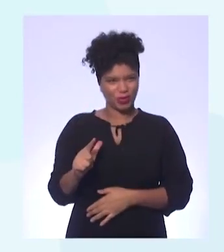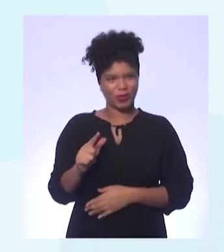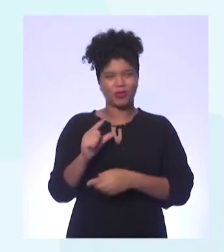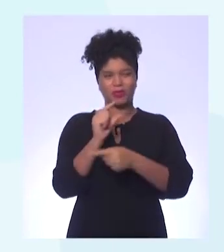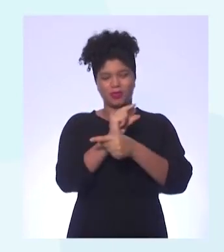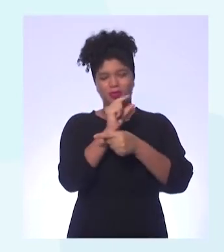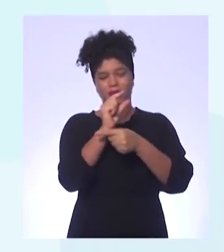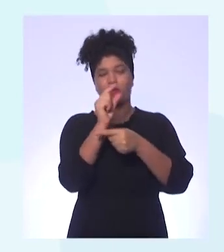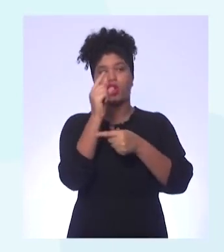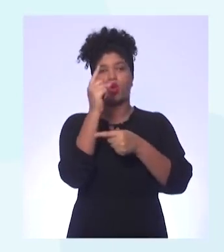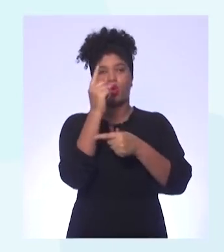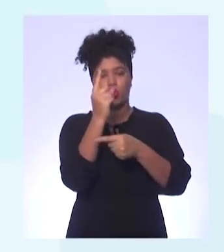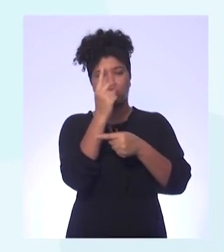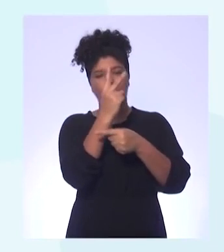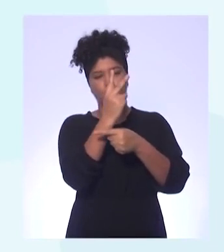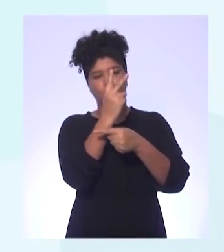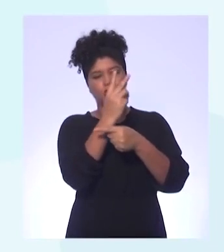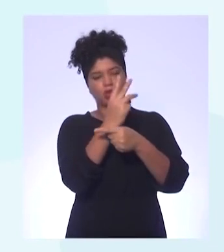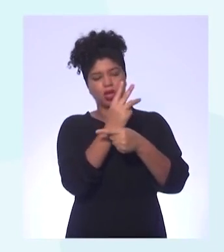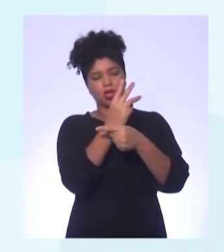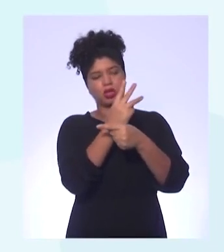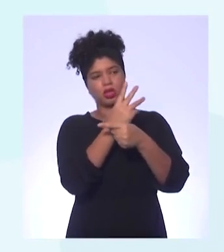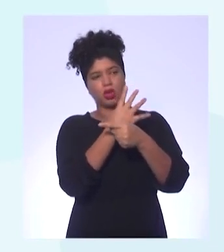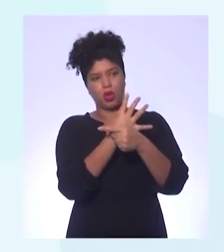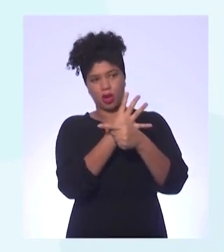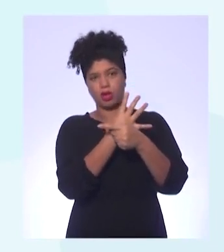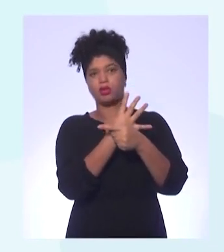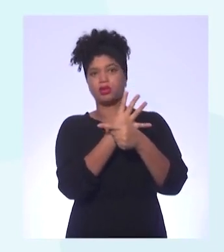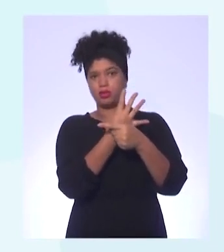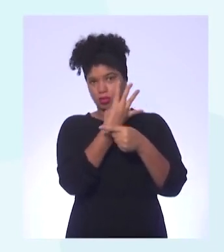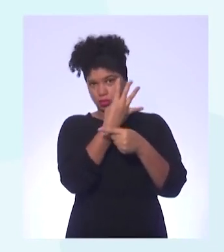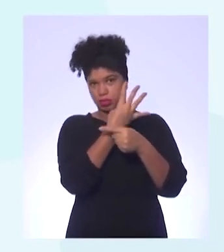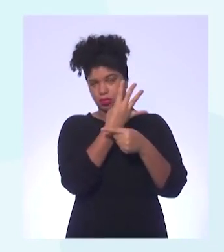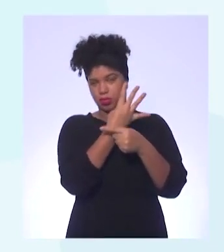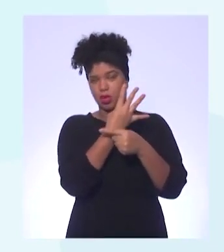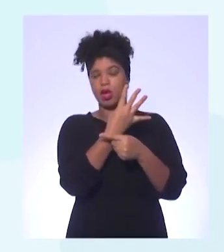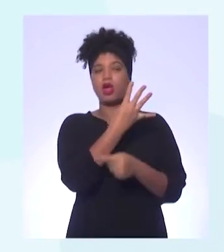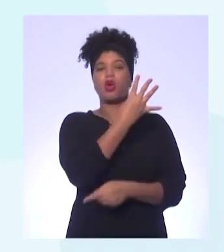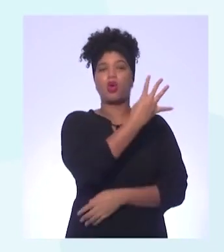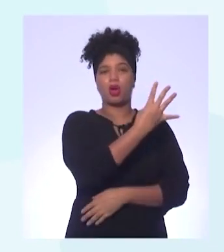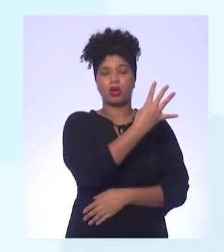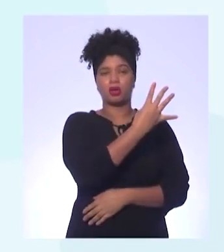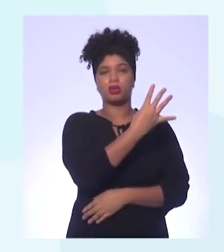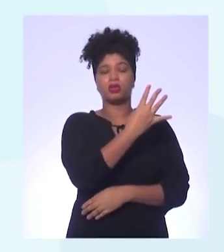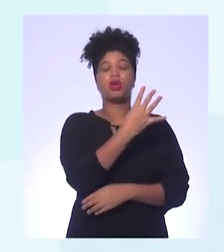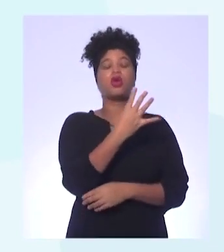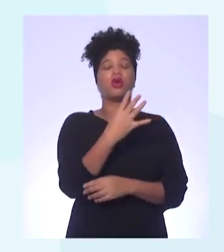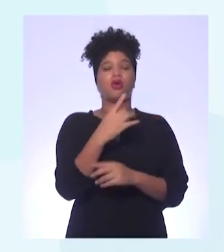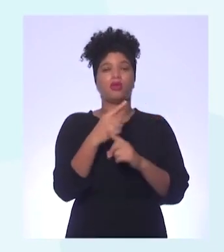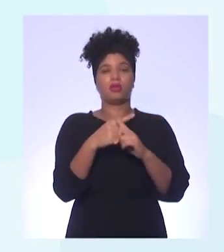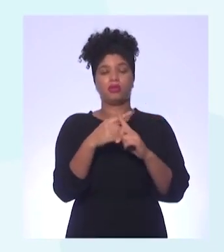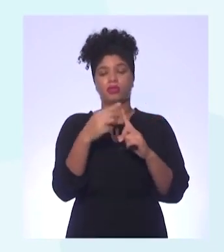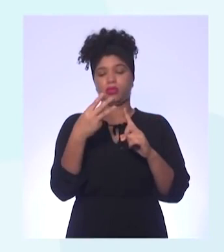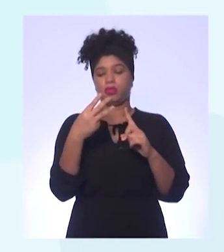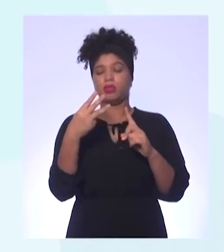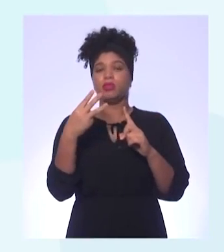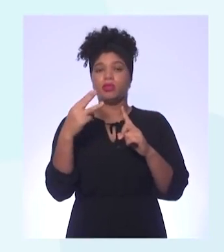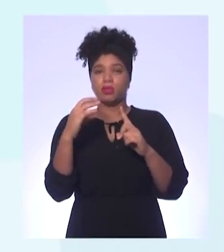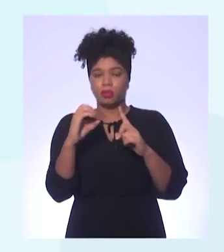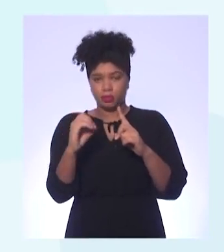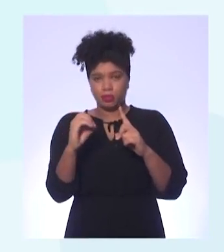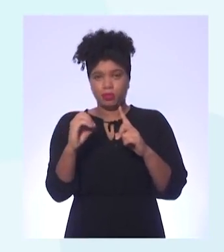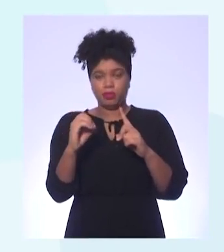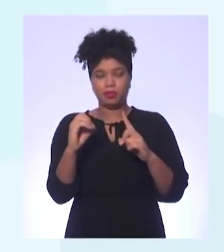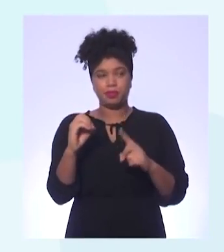2, 3, 4 pedaços desse de 30. Então, a gente tem 4 vezes 30 graus. 4 vezes